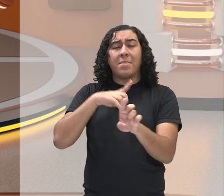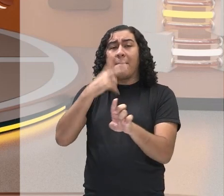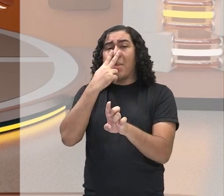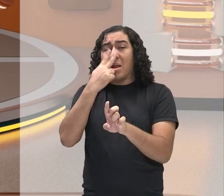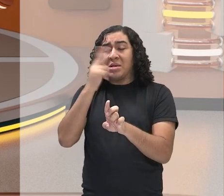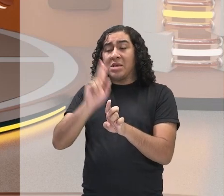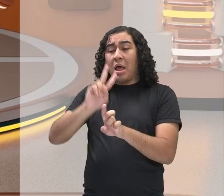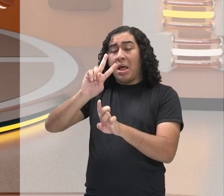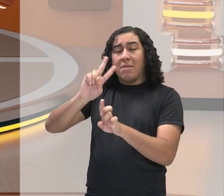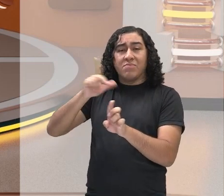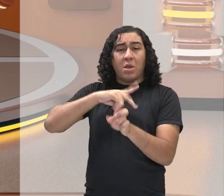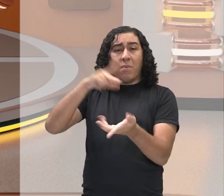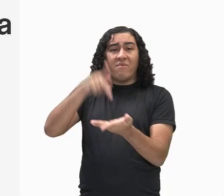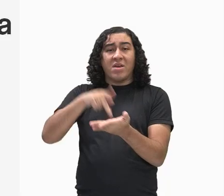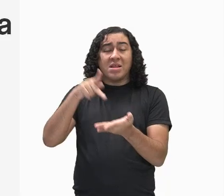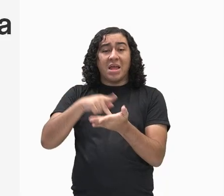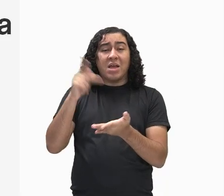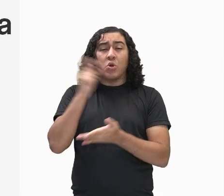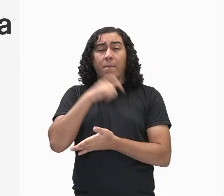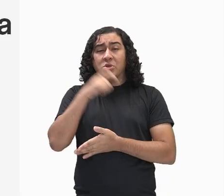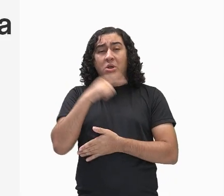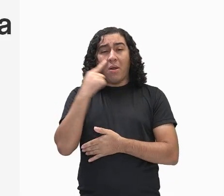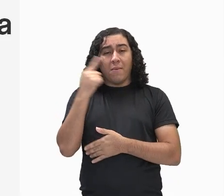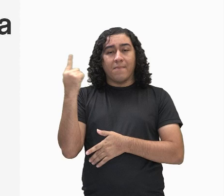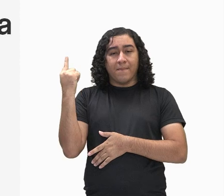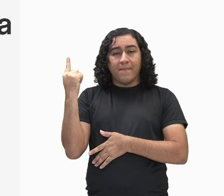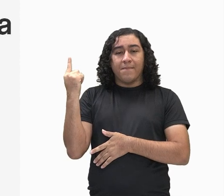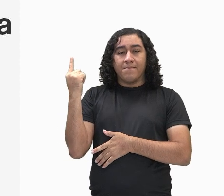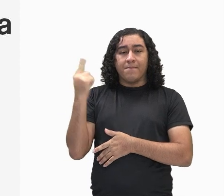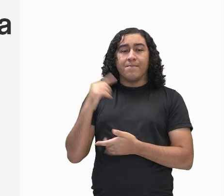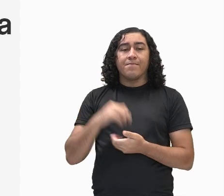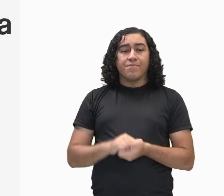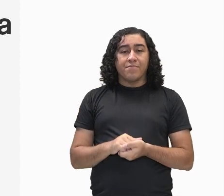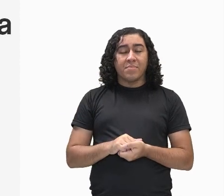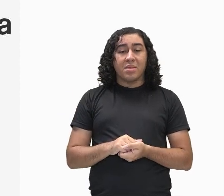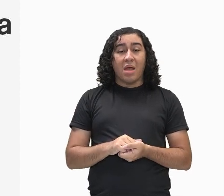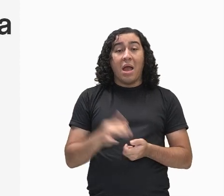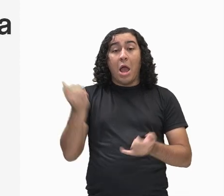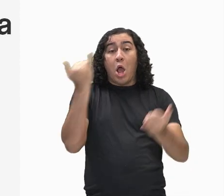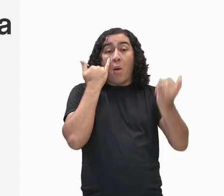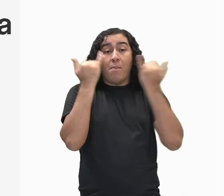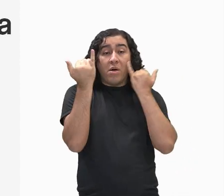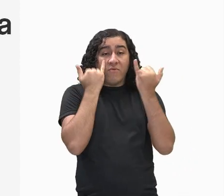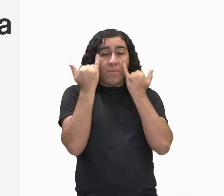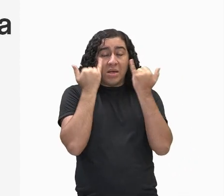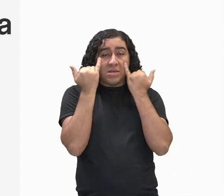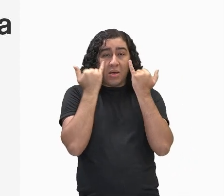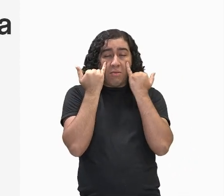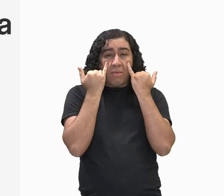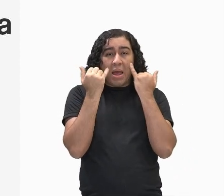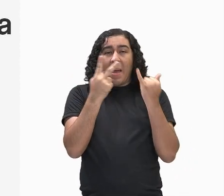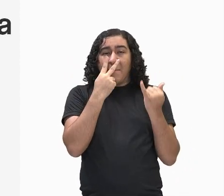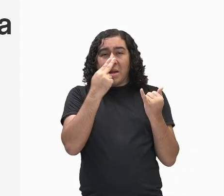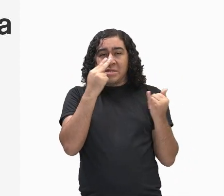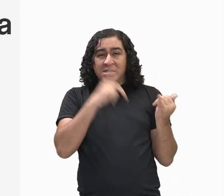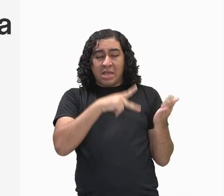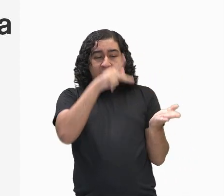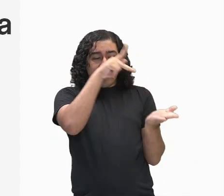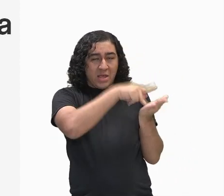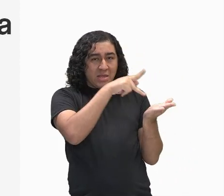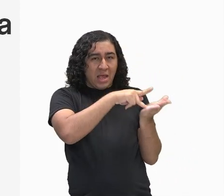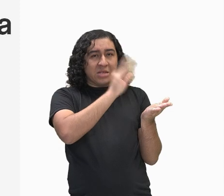inventada. Quer ver? Vamos ver aí para encerrar essa nossa revisão. É uma informação que